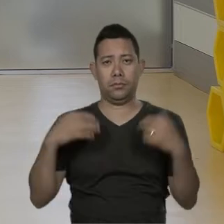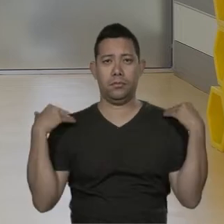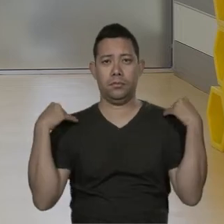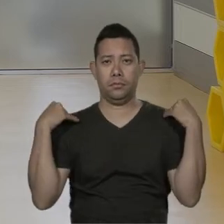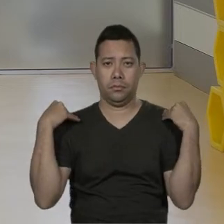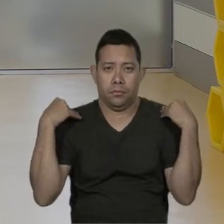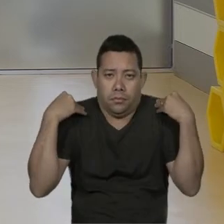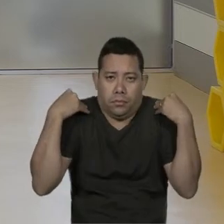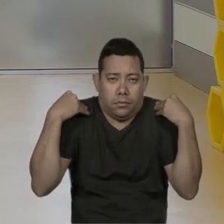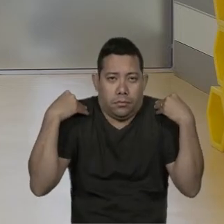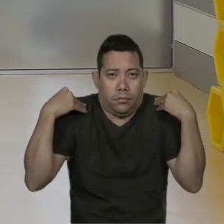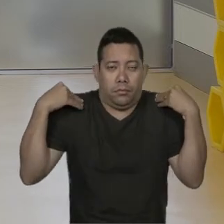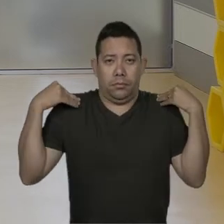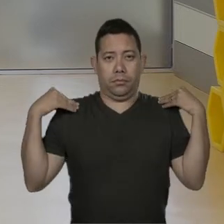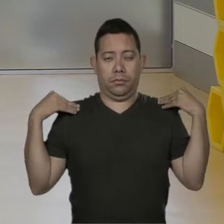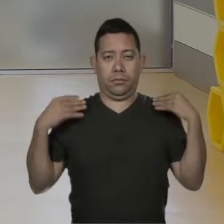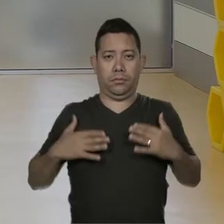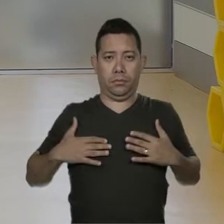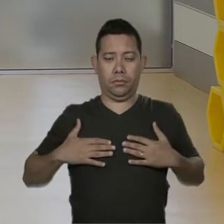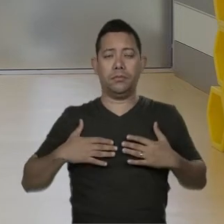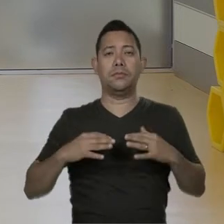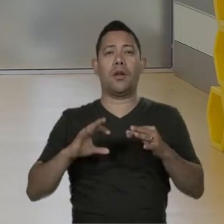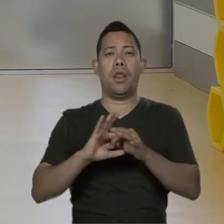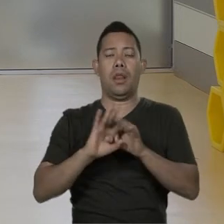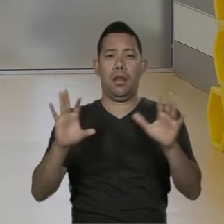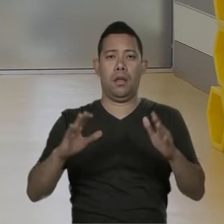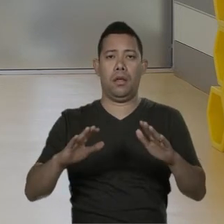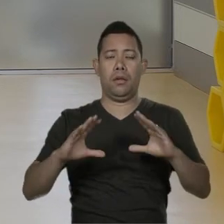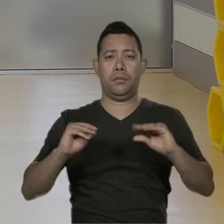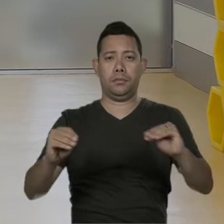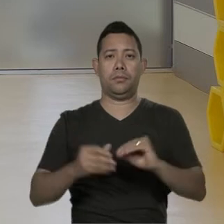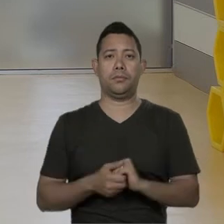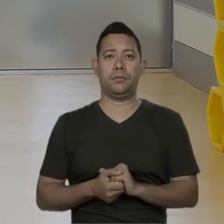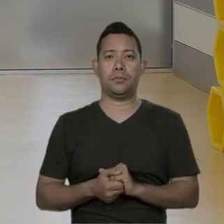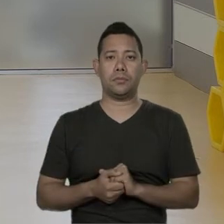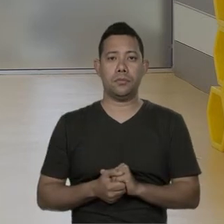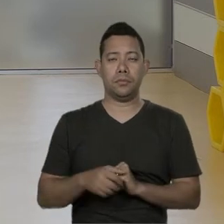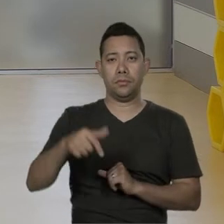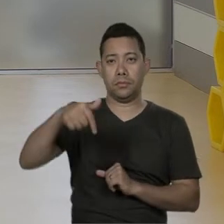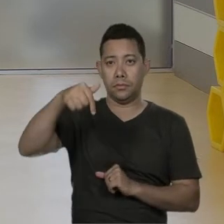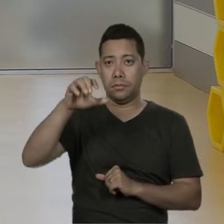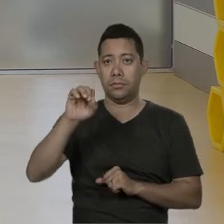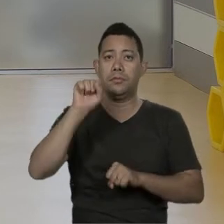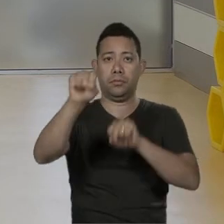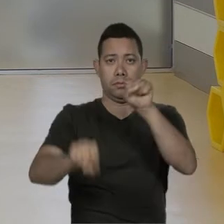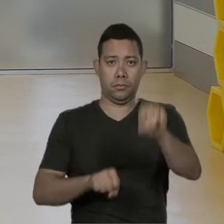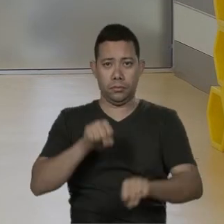ombros, quadril um pouquinho mais para trás. Mantém o giro a 70 RPMs. Bora